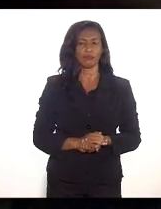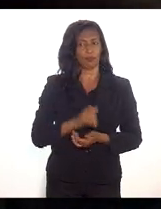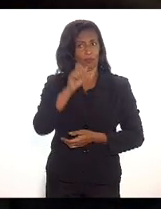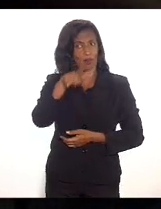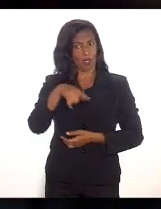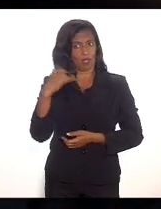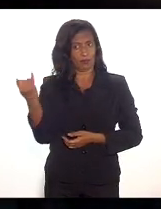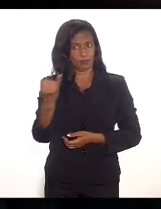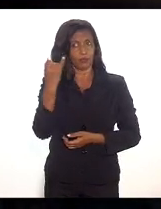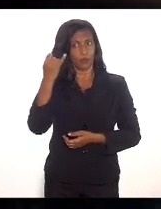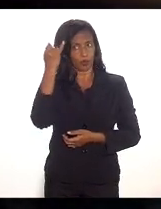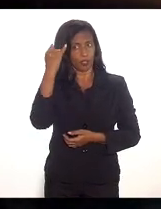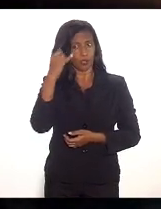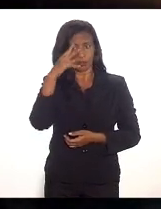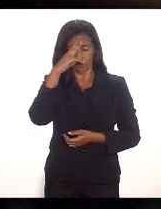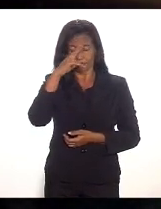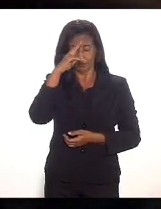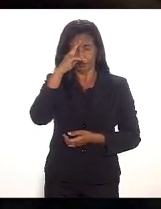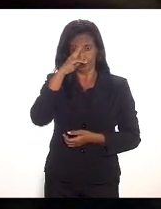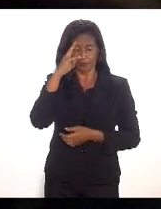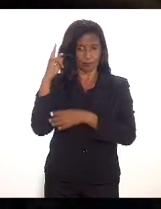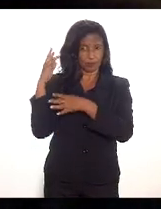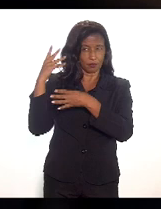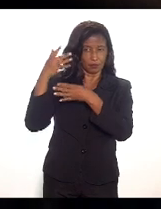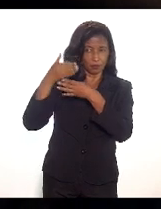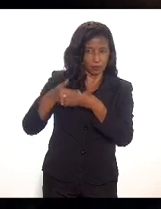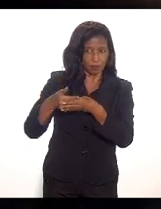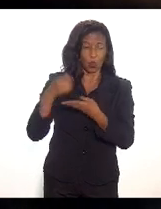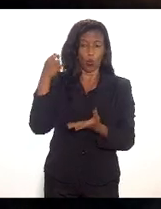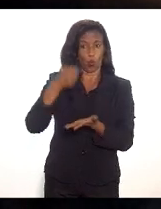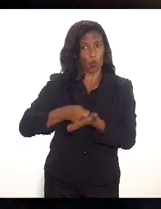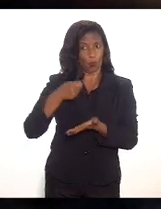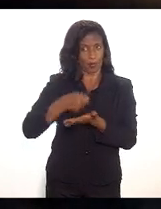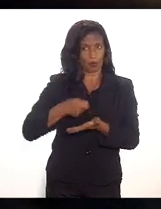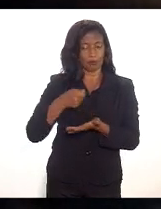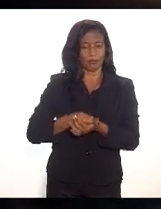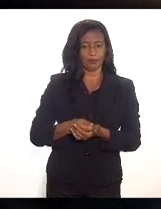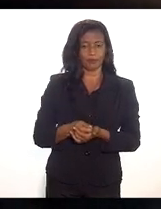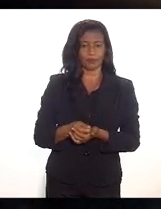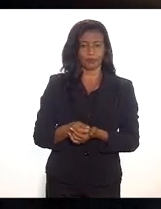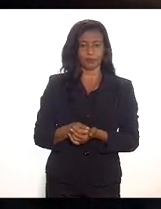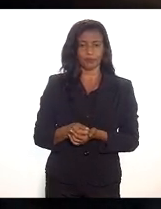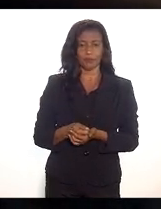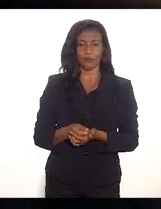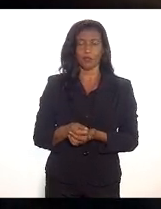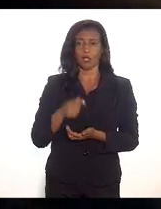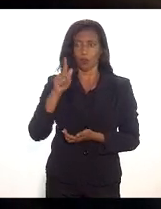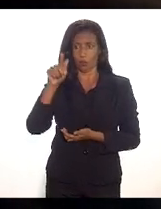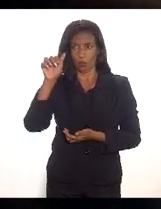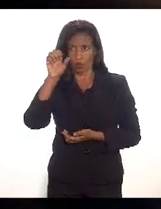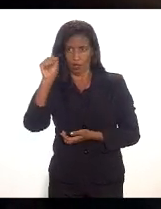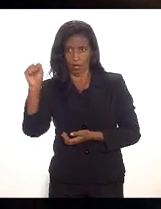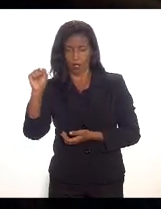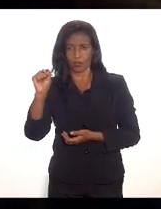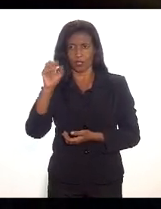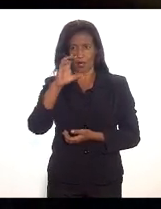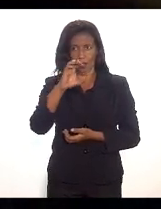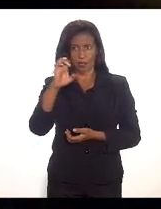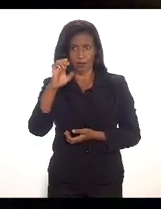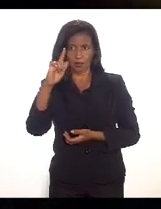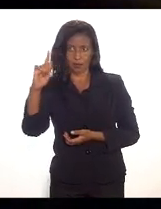importante a gente fazer essa revisão e cobrar realmente da Companhia Estadual de Gás, né,